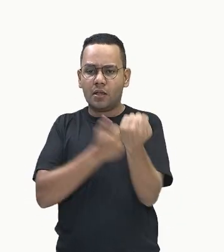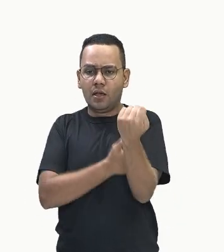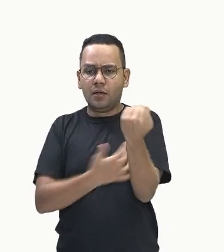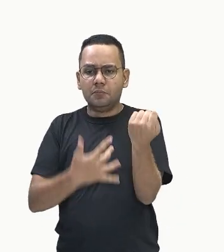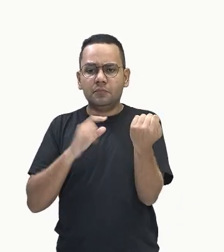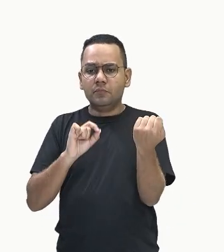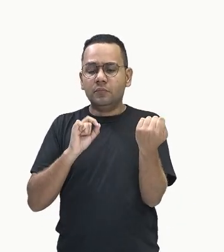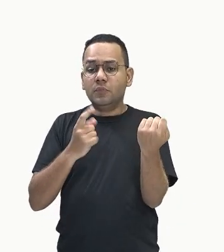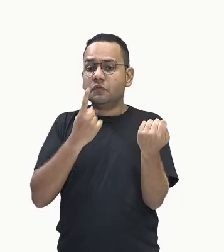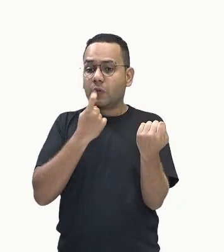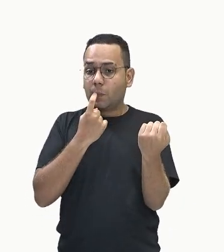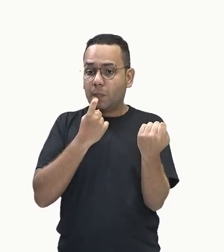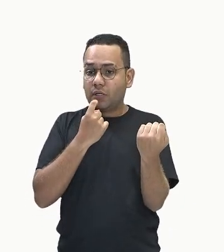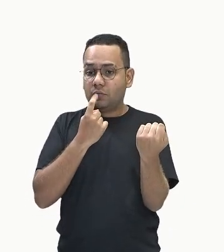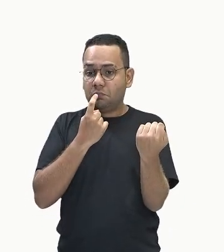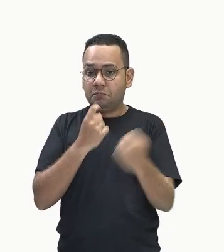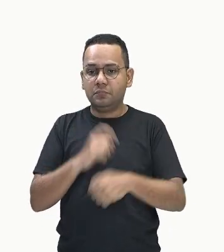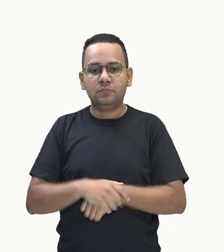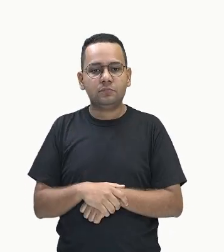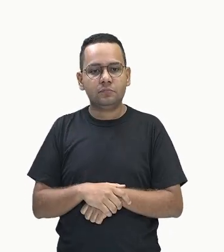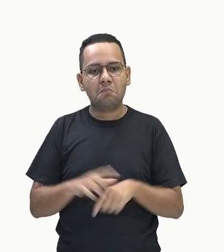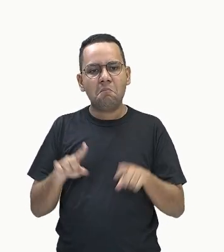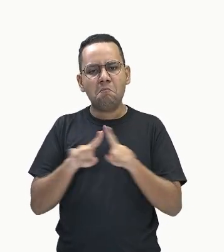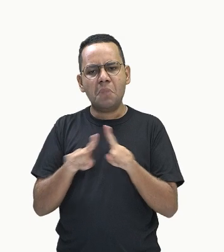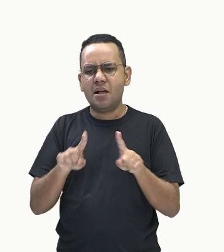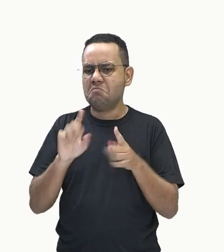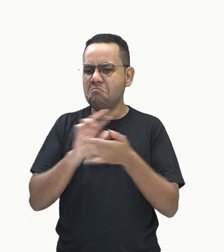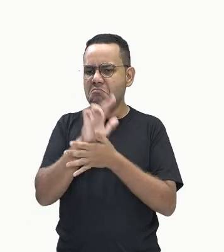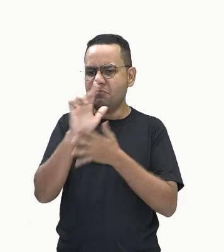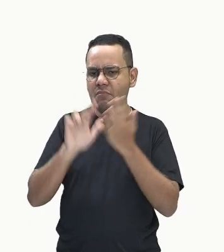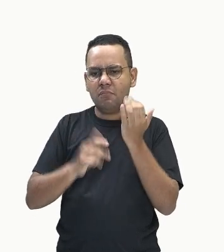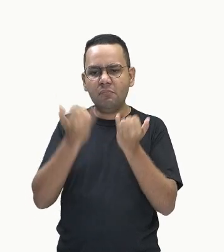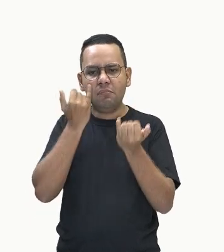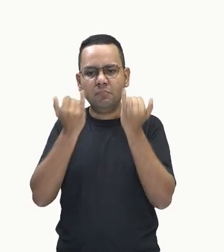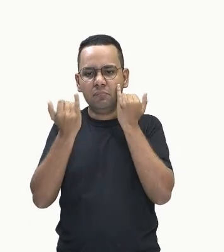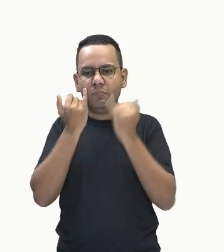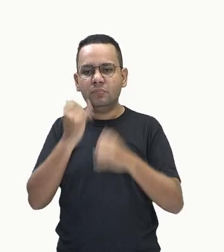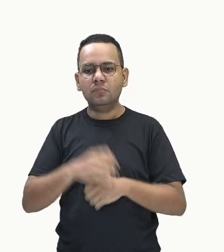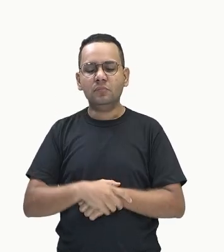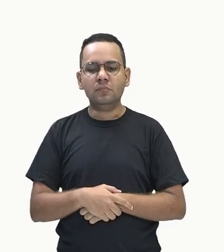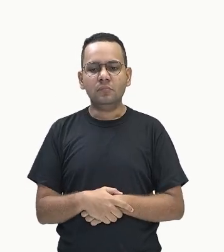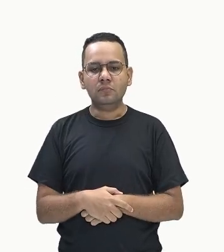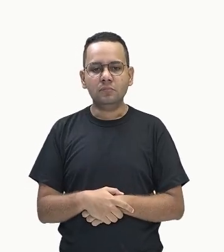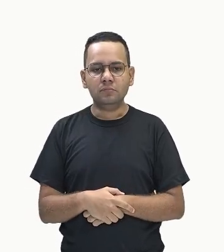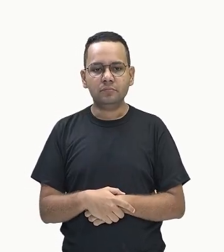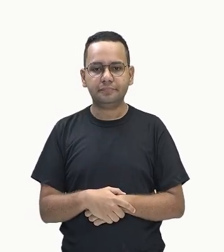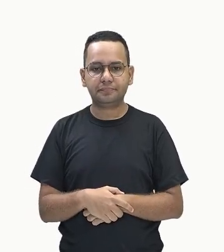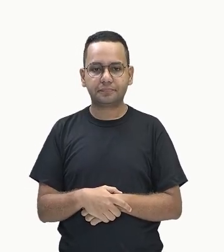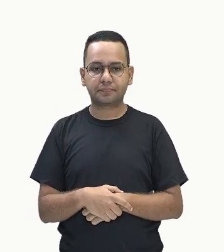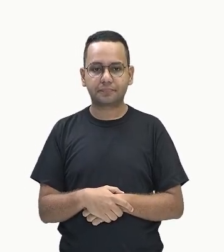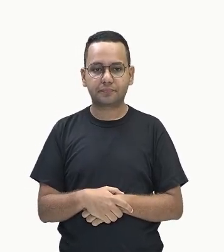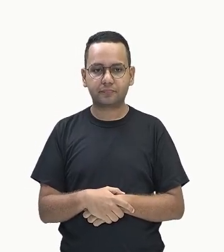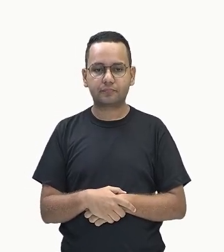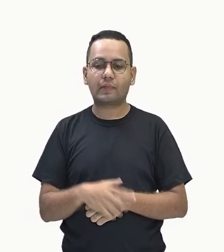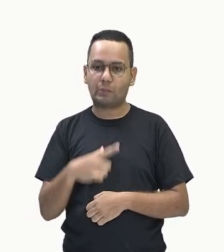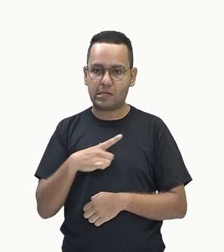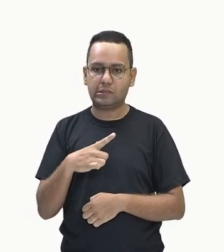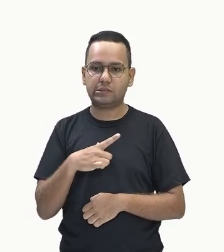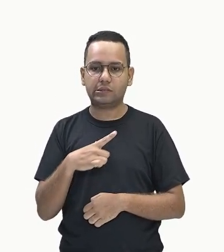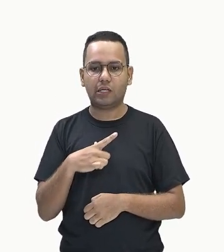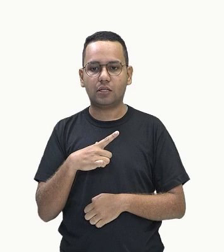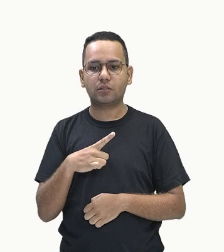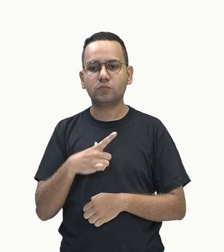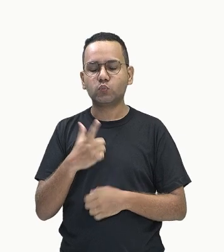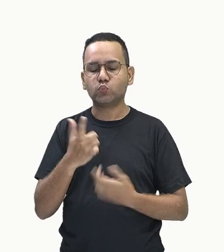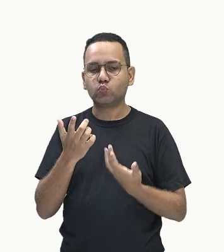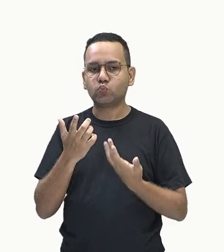avermelhada, mas ela contém vários elementos ali. Existe algo, não existe alguma coisa que dá essa cor ao sangue. E